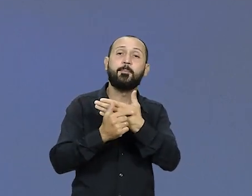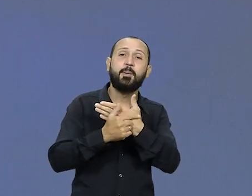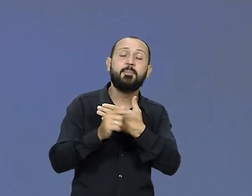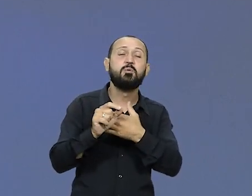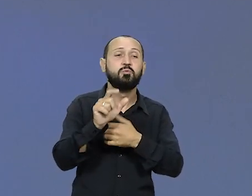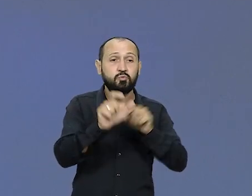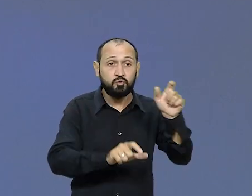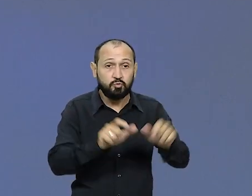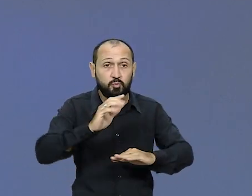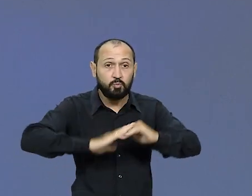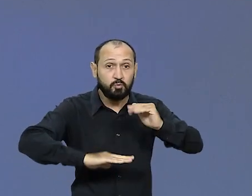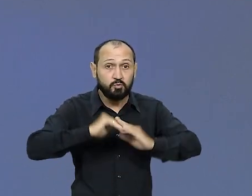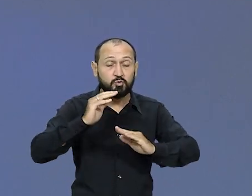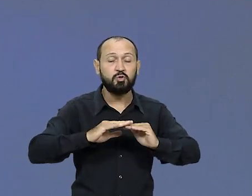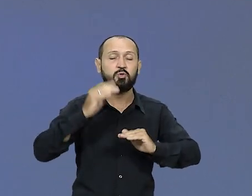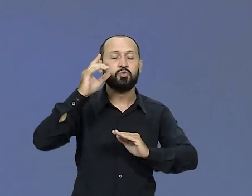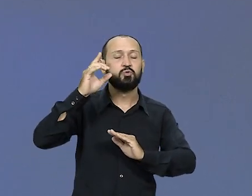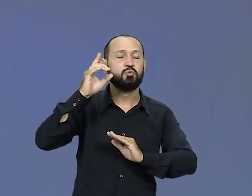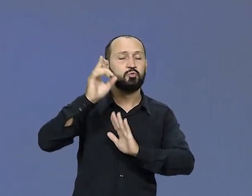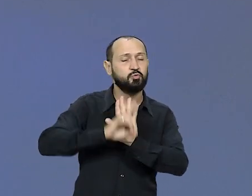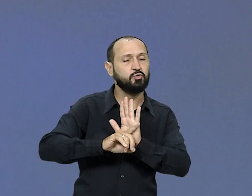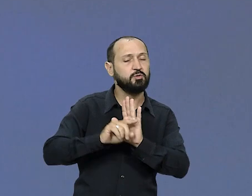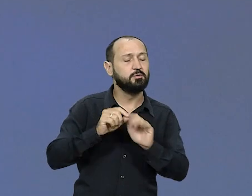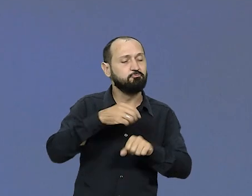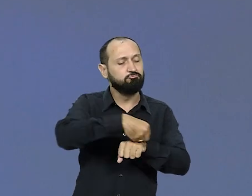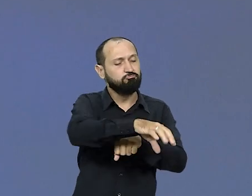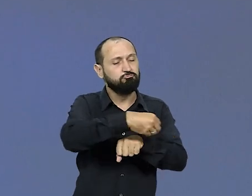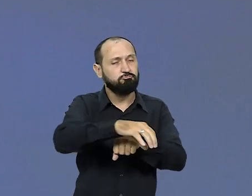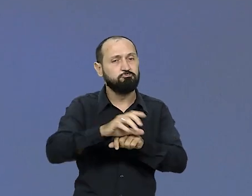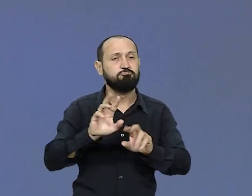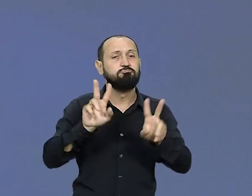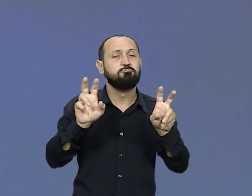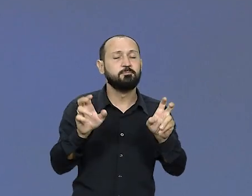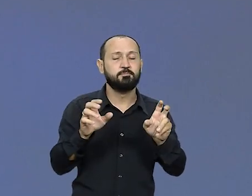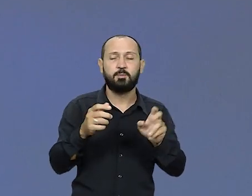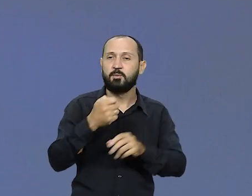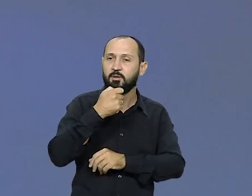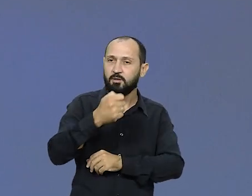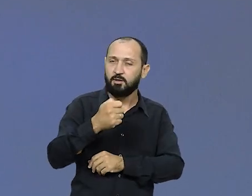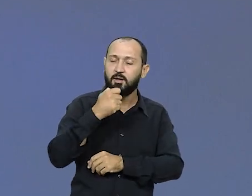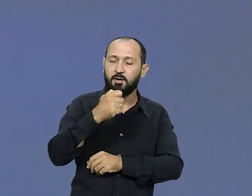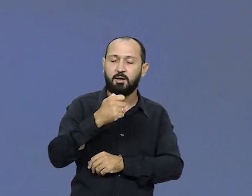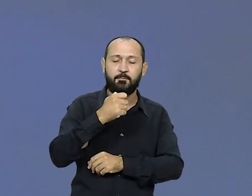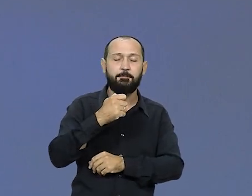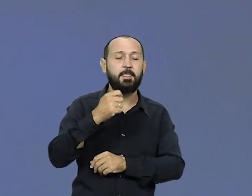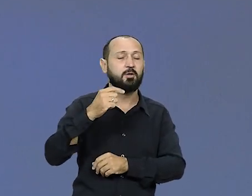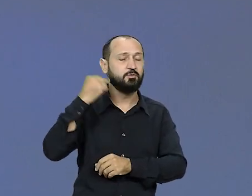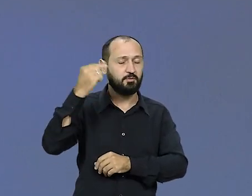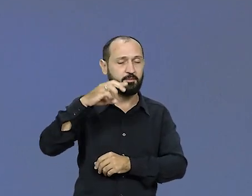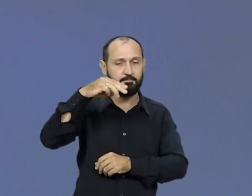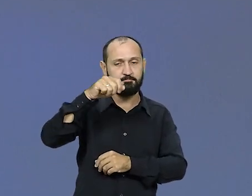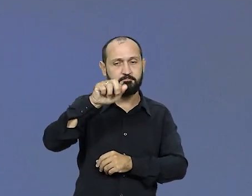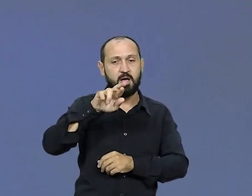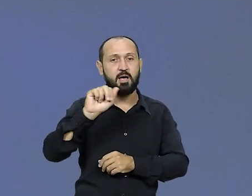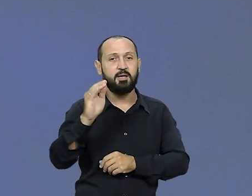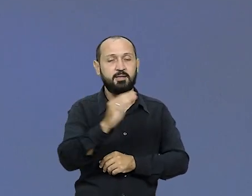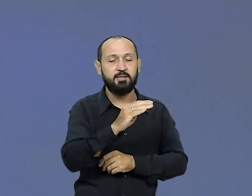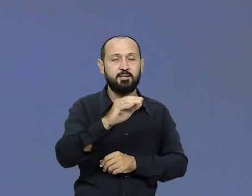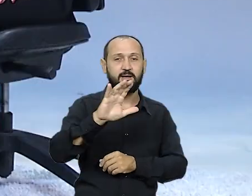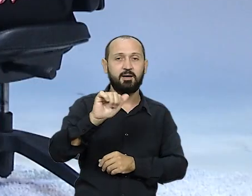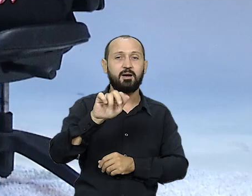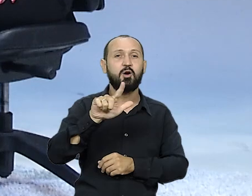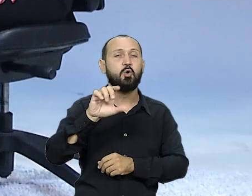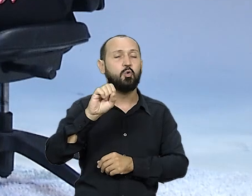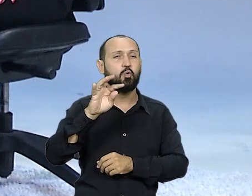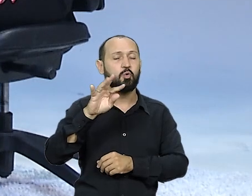cidadania e o papel que os profissionais do direito podem exercer nesse âmbito. A minha entrevistada é a advogada Maria